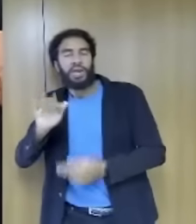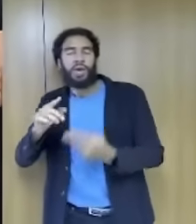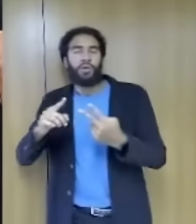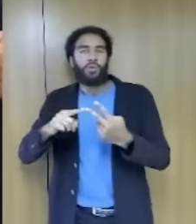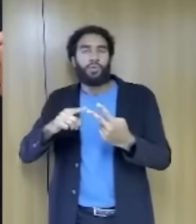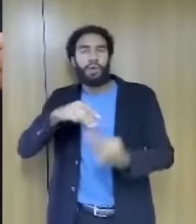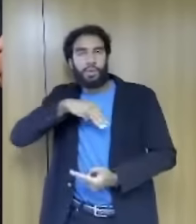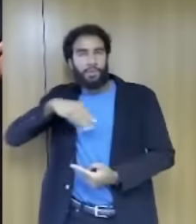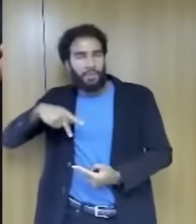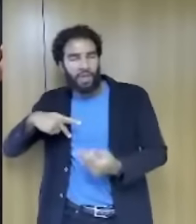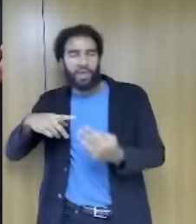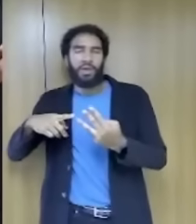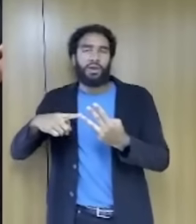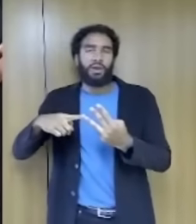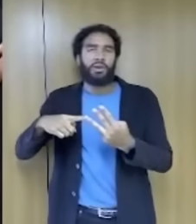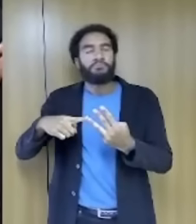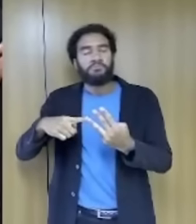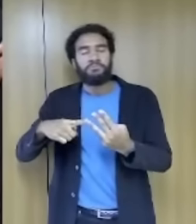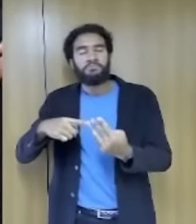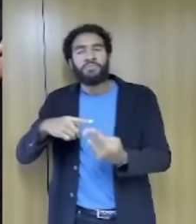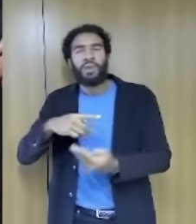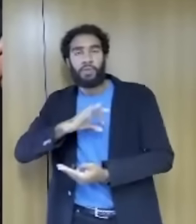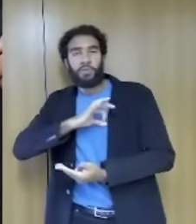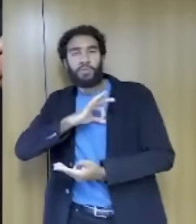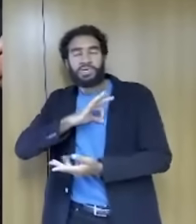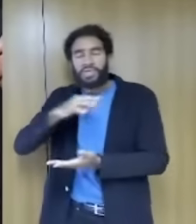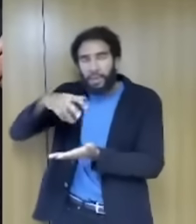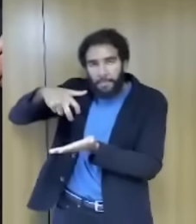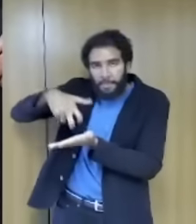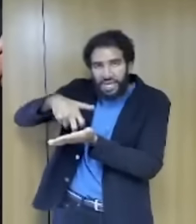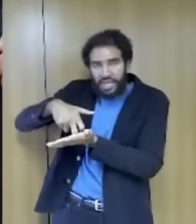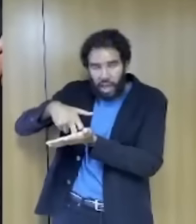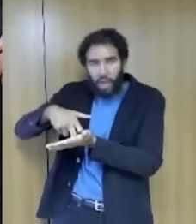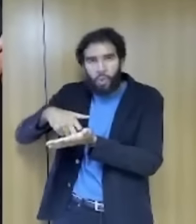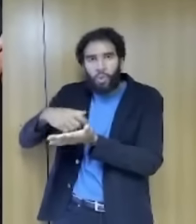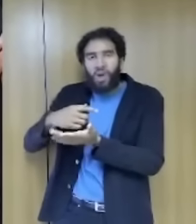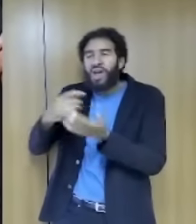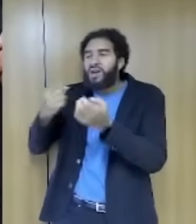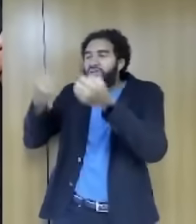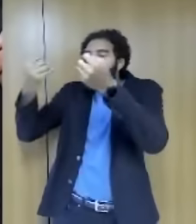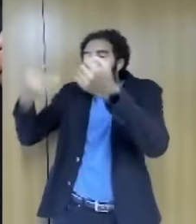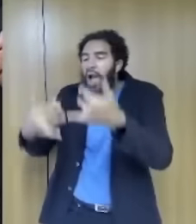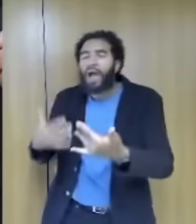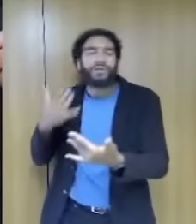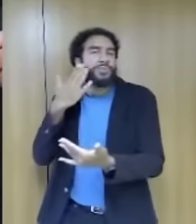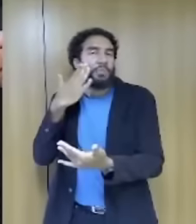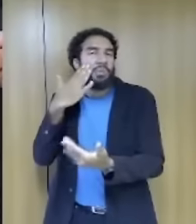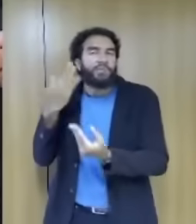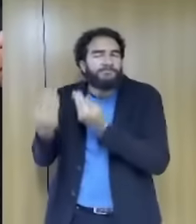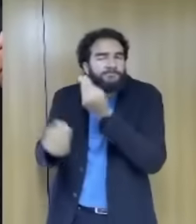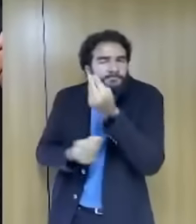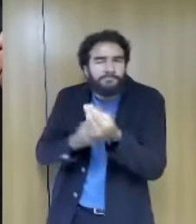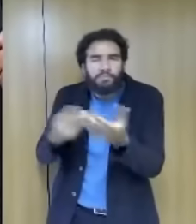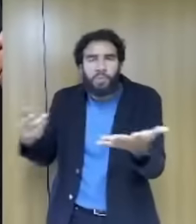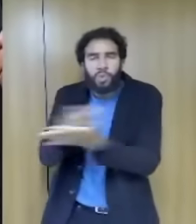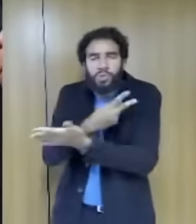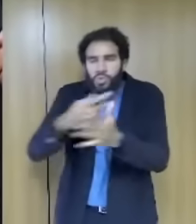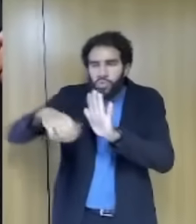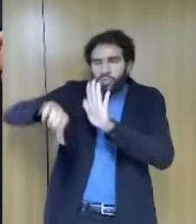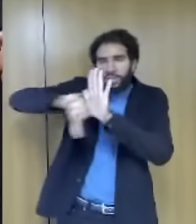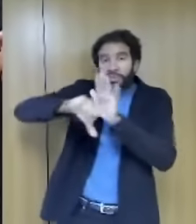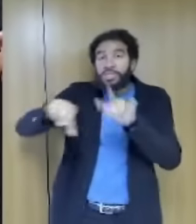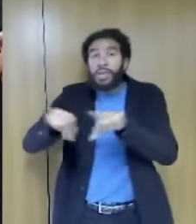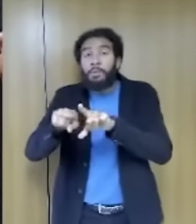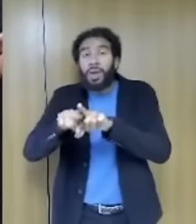tem as informações, que conduzem ao esclarecimento de toda a dinâmica do crime e, evidentemente, de outras